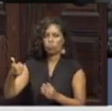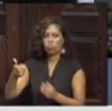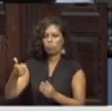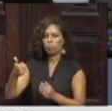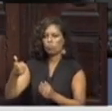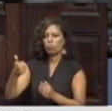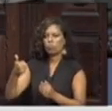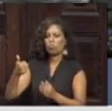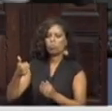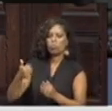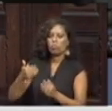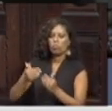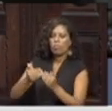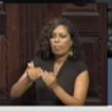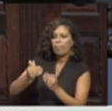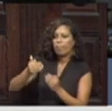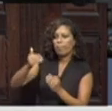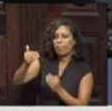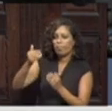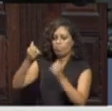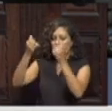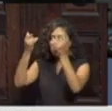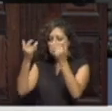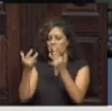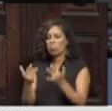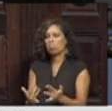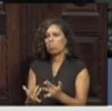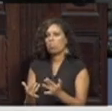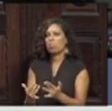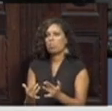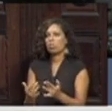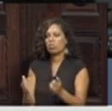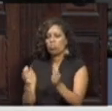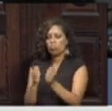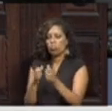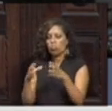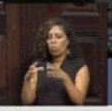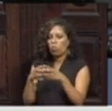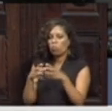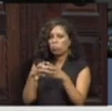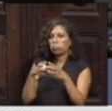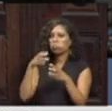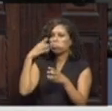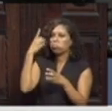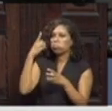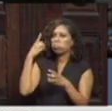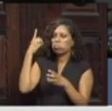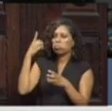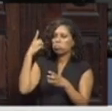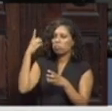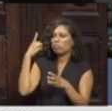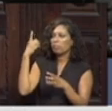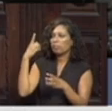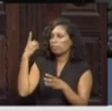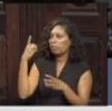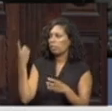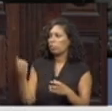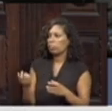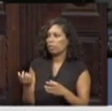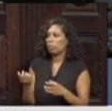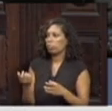inciso 10º do artigo 110 do regimento interno da ALERJ, sobre o requerimento para reconhecimento da calamidade financeira em